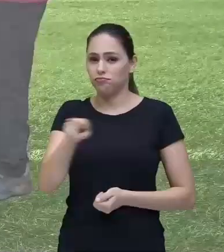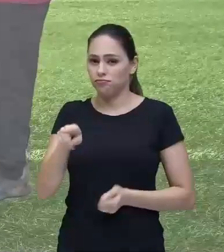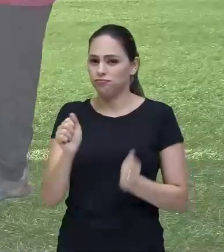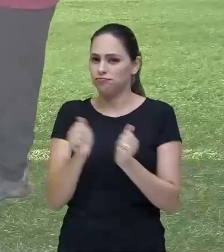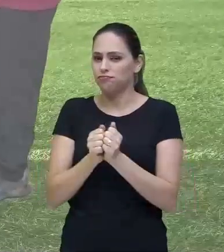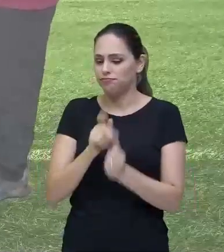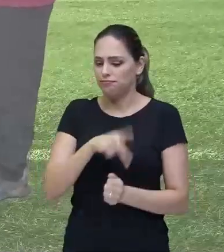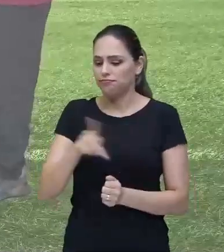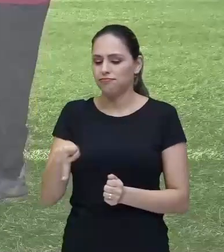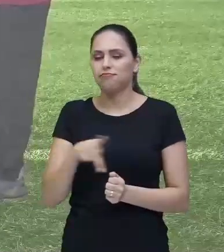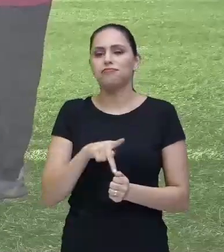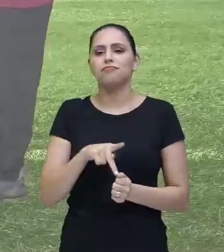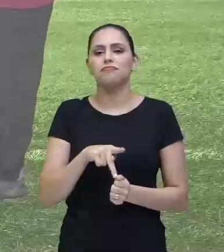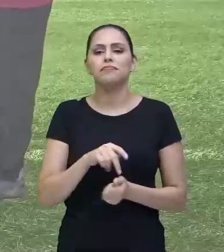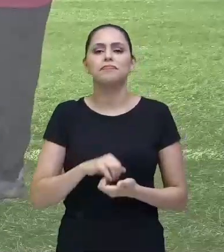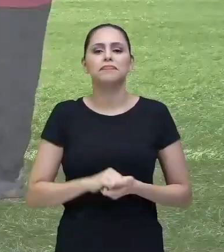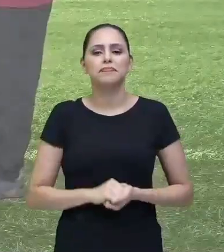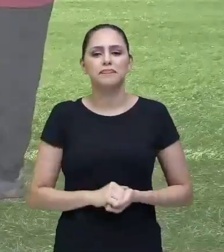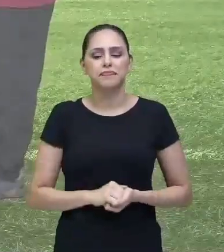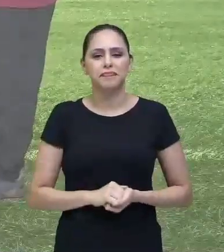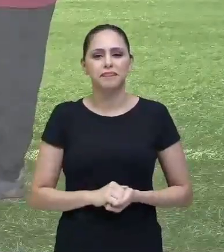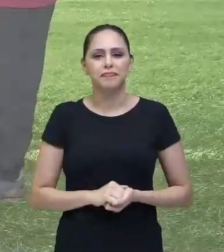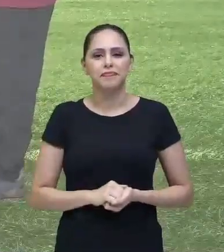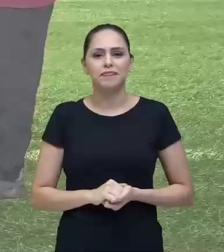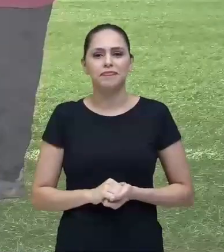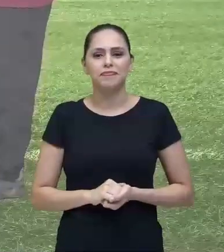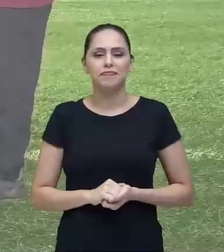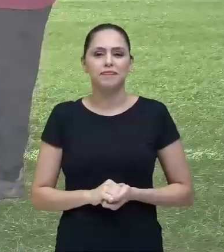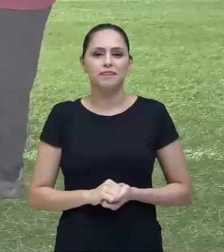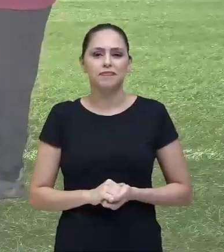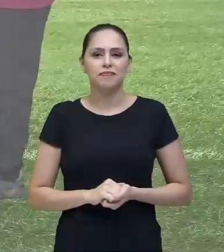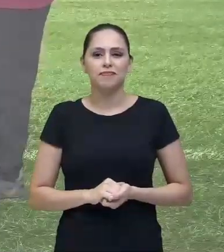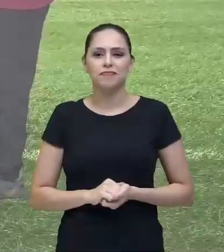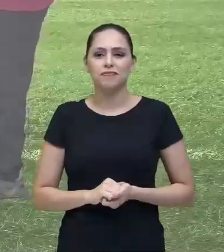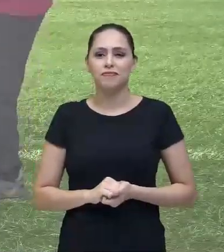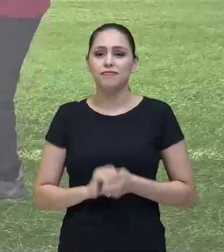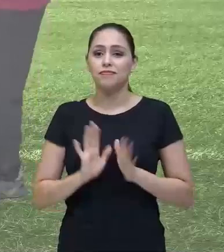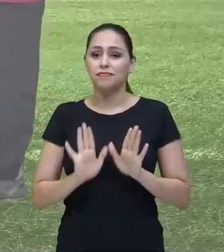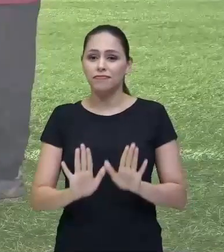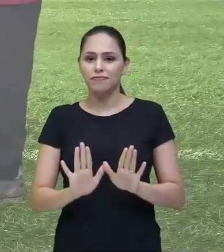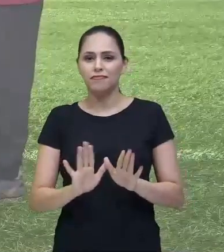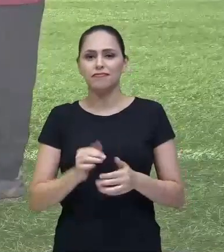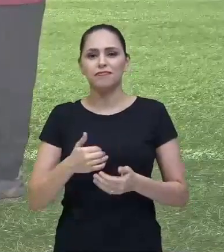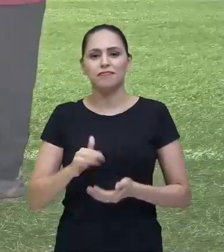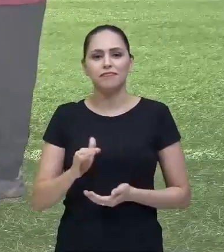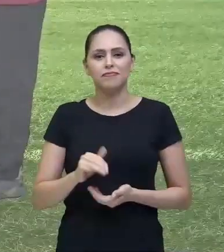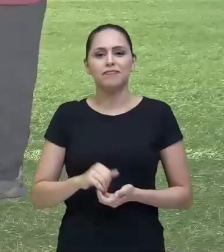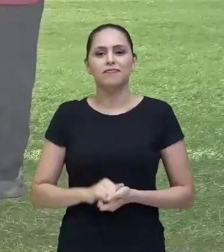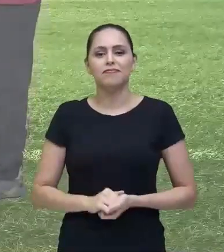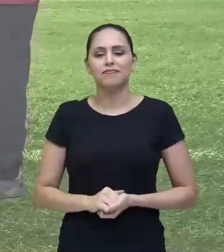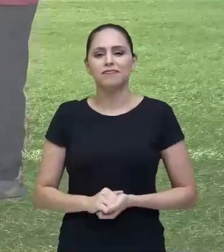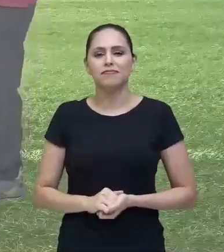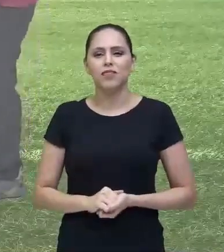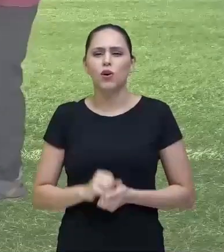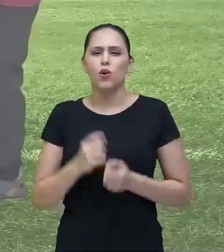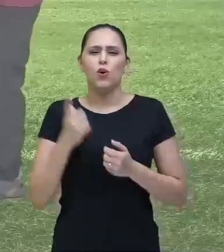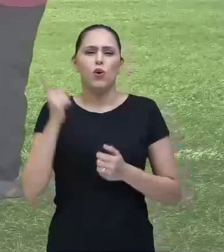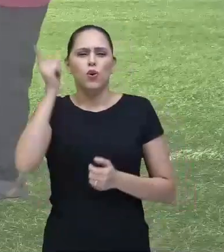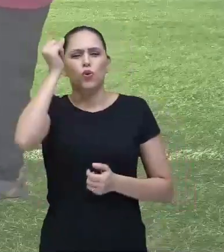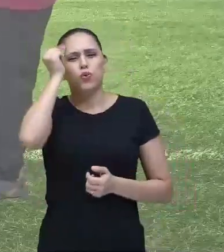lá. Quero ver você em casa também. Bora ver quem acerta, hein? Quem atenção. Acerta. Prepara. Valendo. Vamos lá.